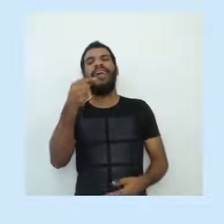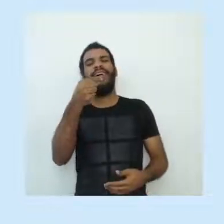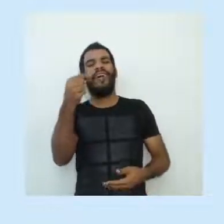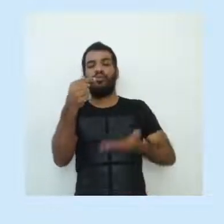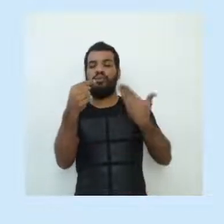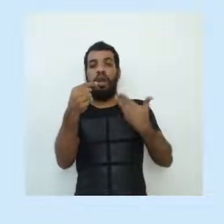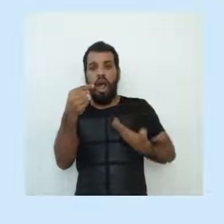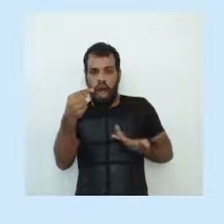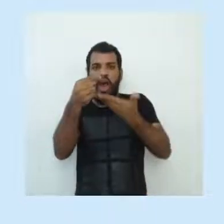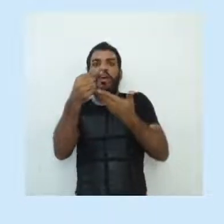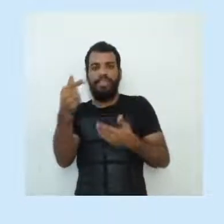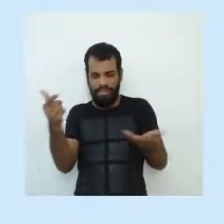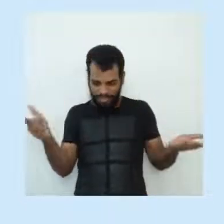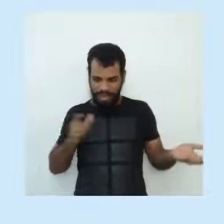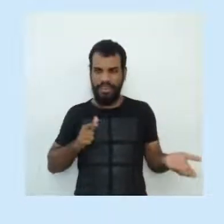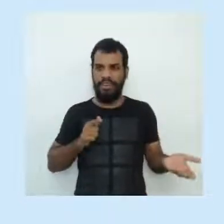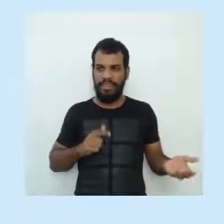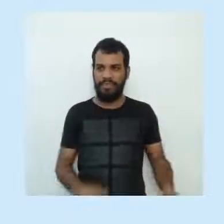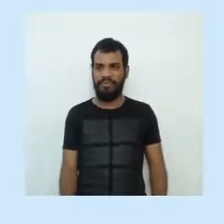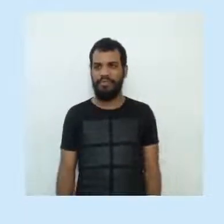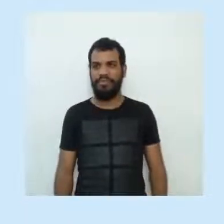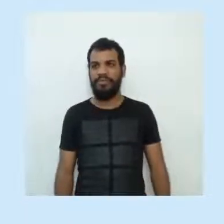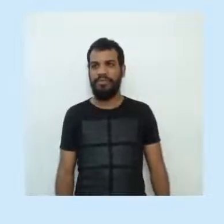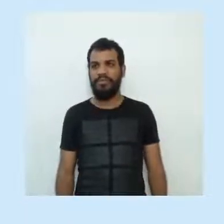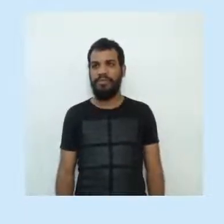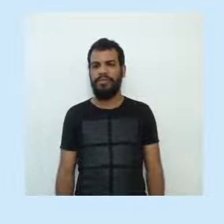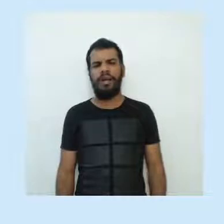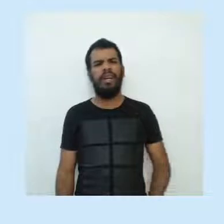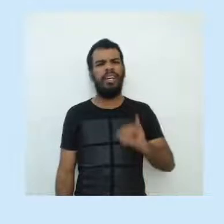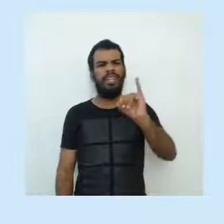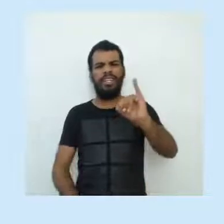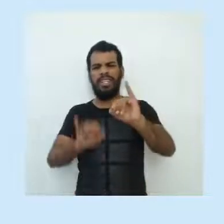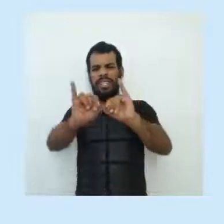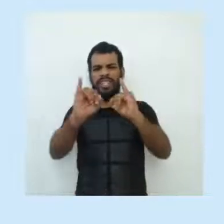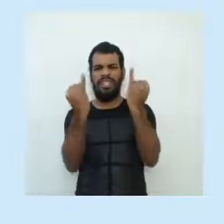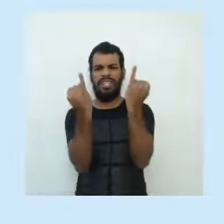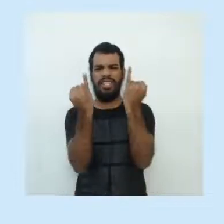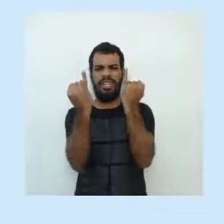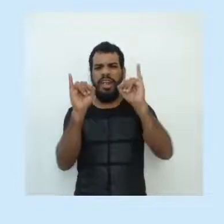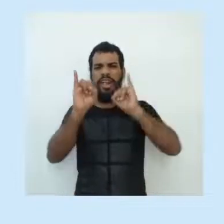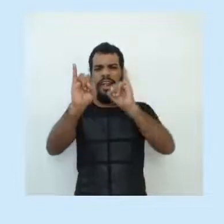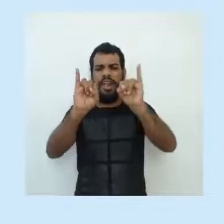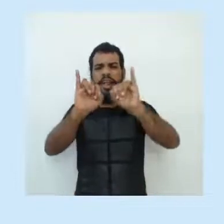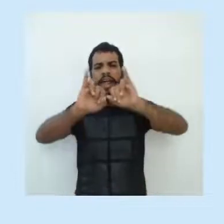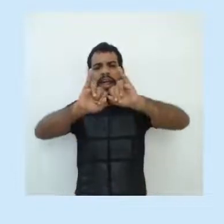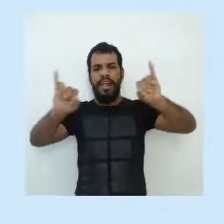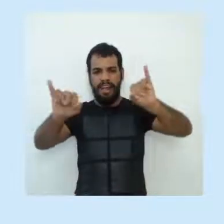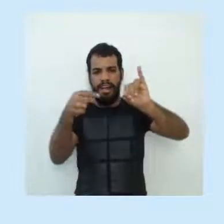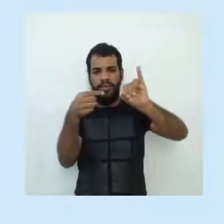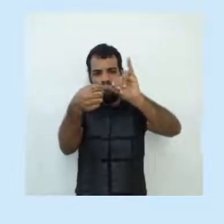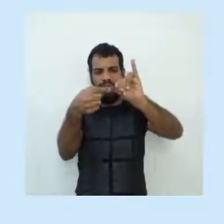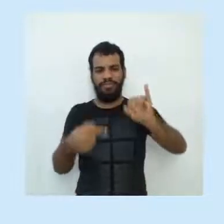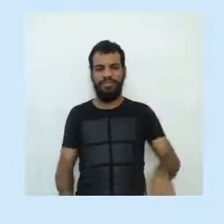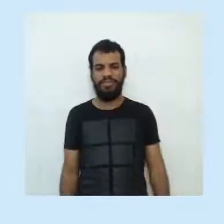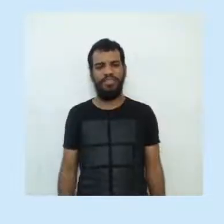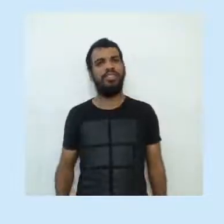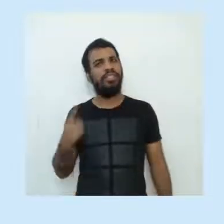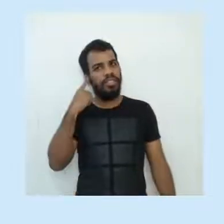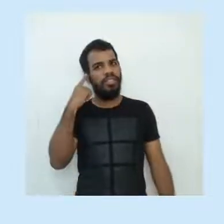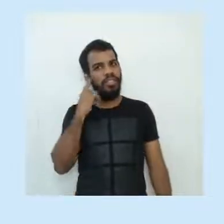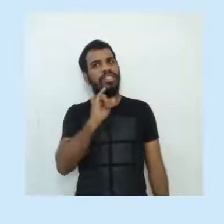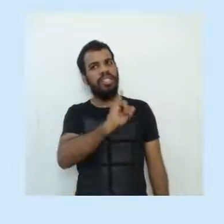Anti-inflamatório. Esse I agora é separado para que a gente possa ouvir realmente a sonoridade dos dois Is.